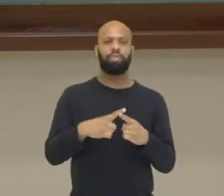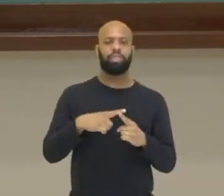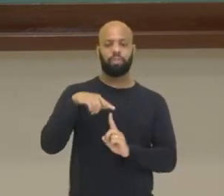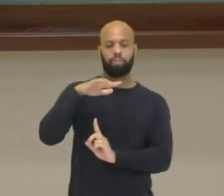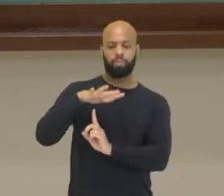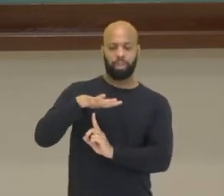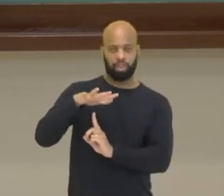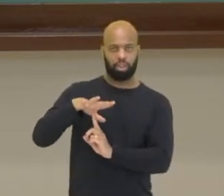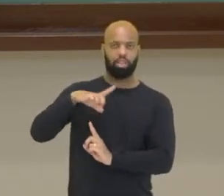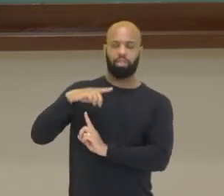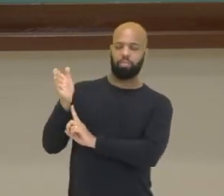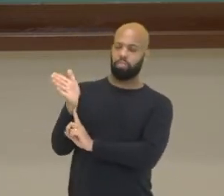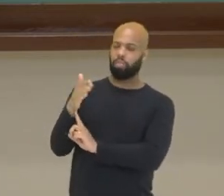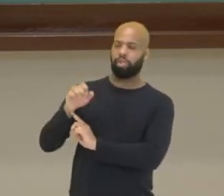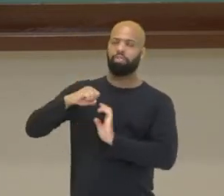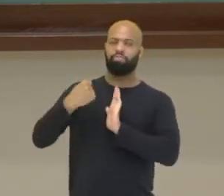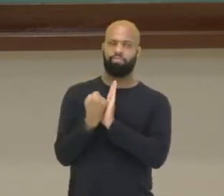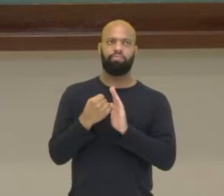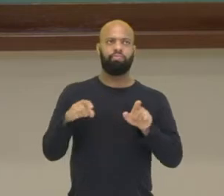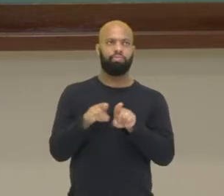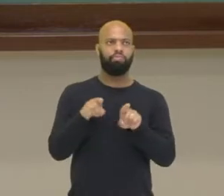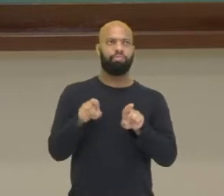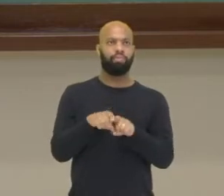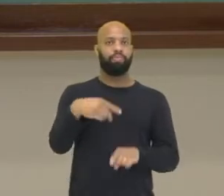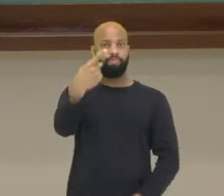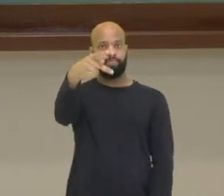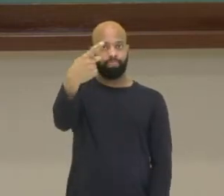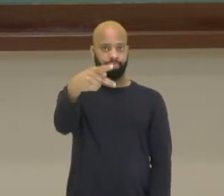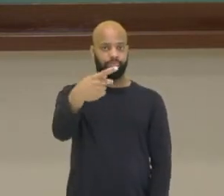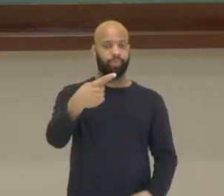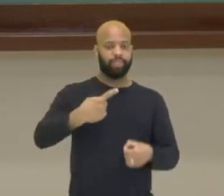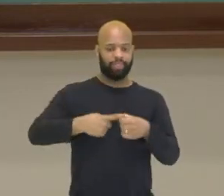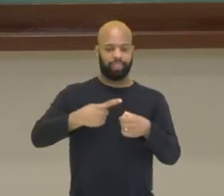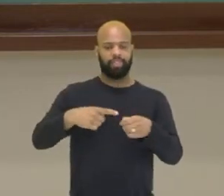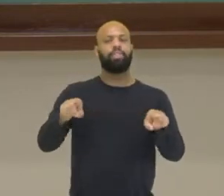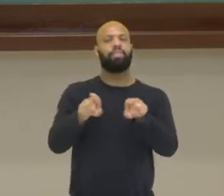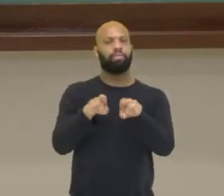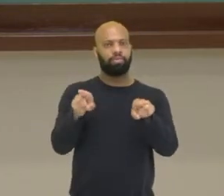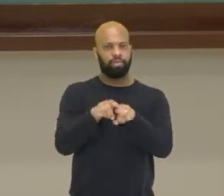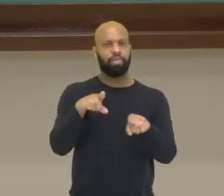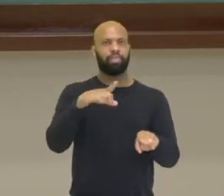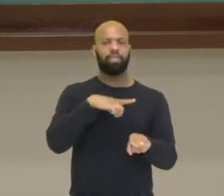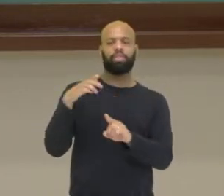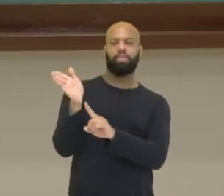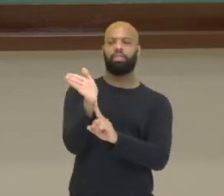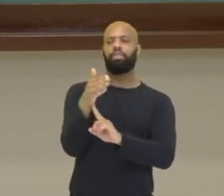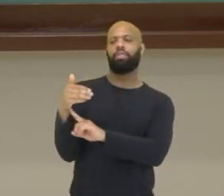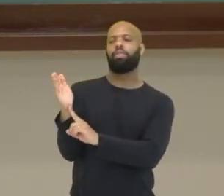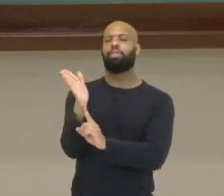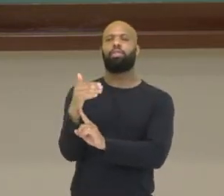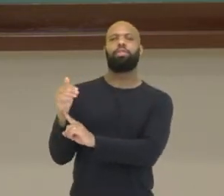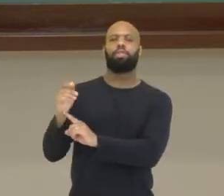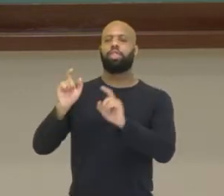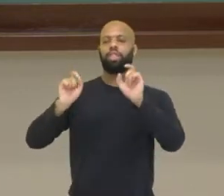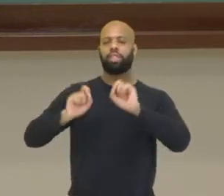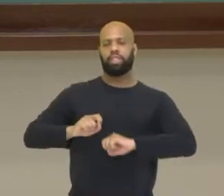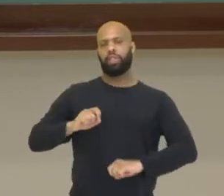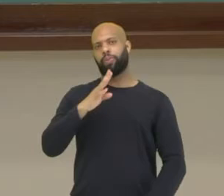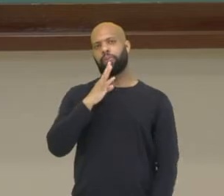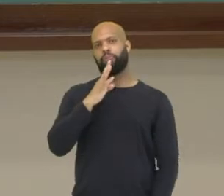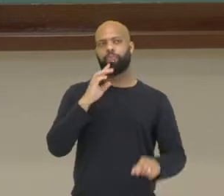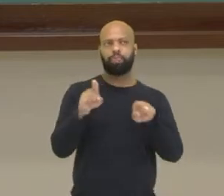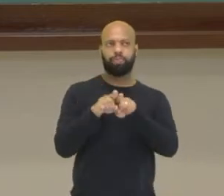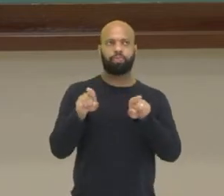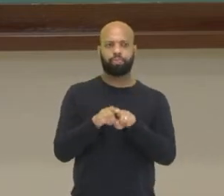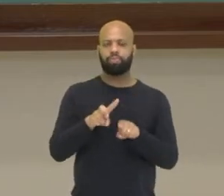Paraná, e com certeza o seu município também tem uma bandeira, né? Que a gente pode conhecer essa bandeira e